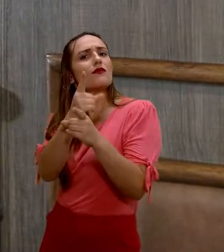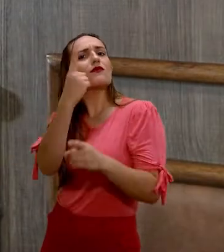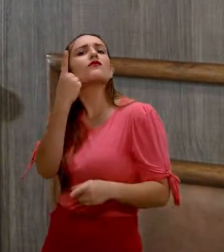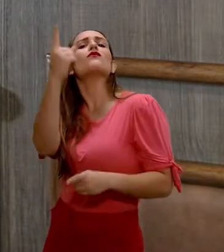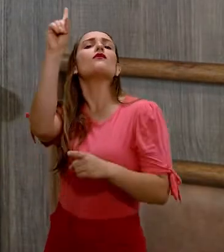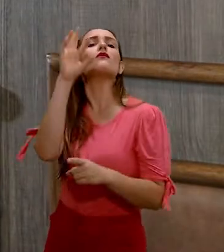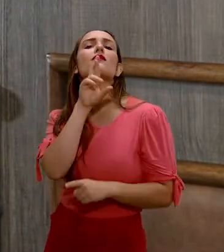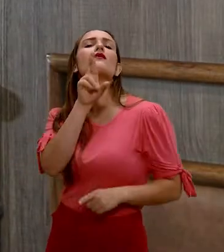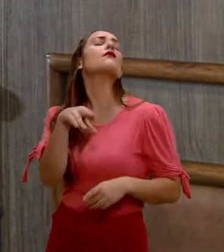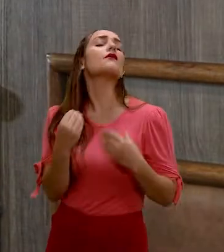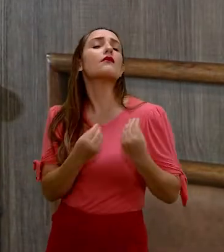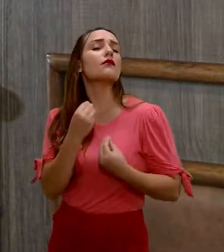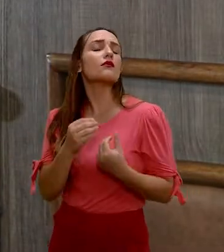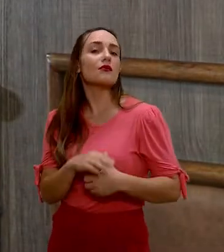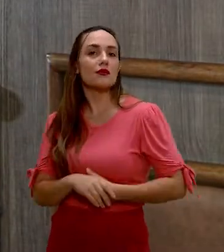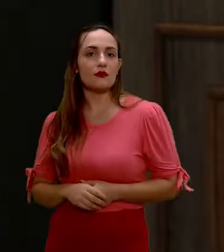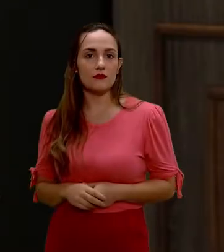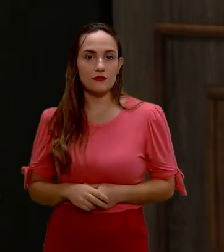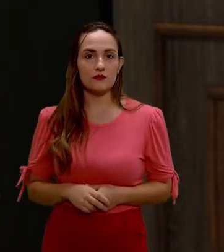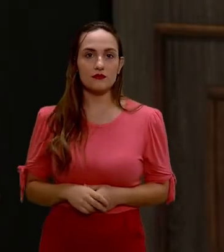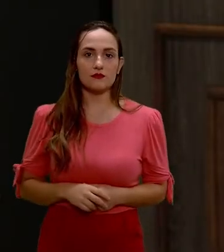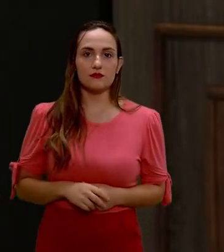saída especificamente?